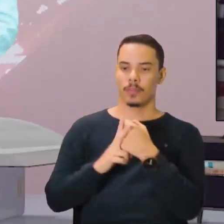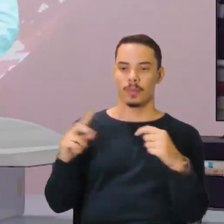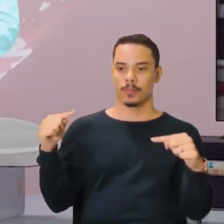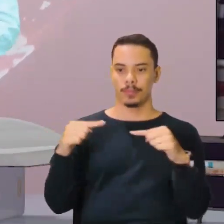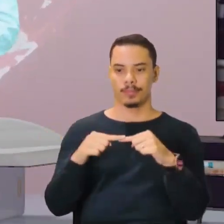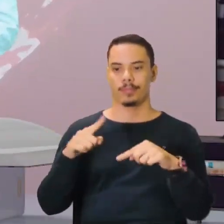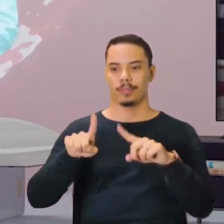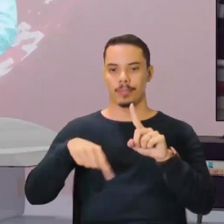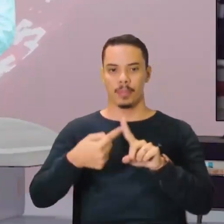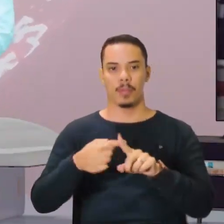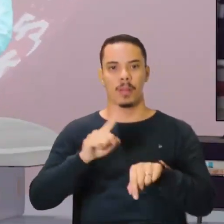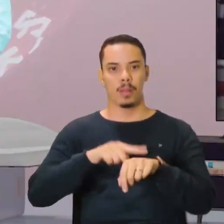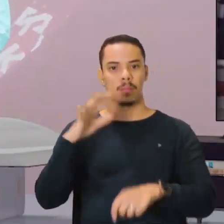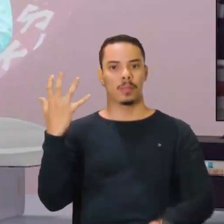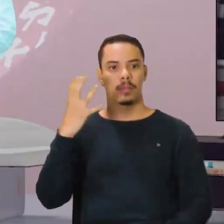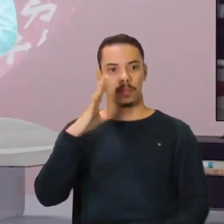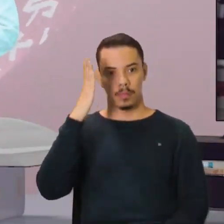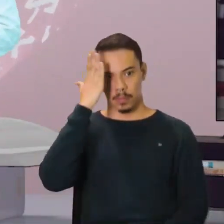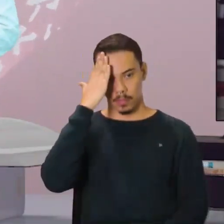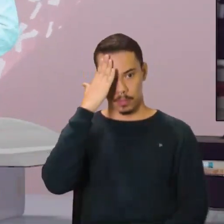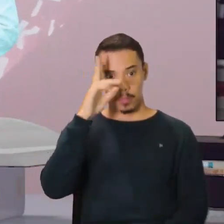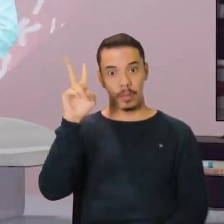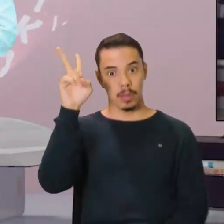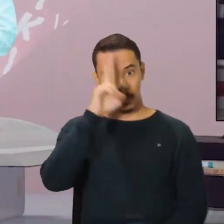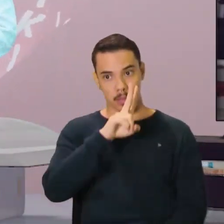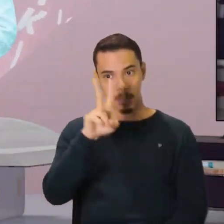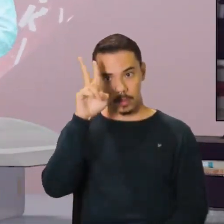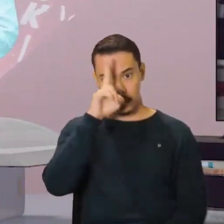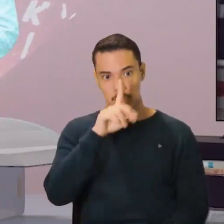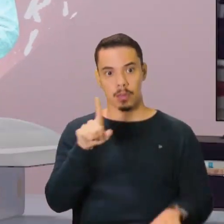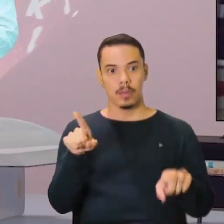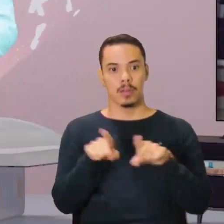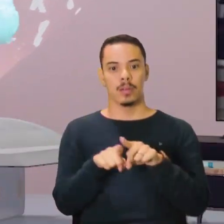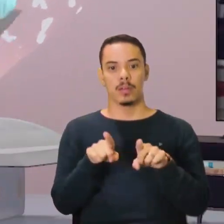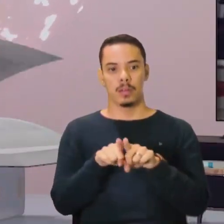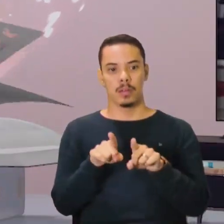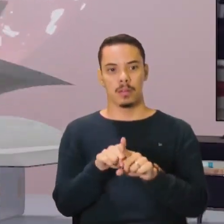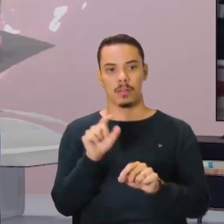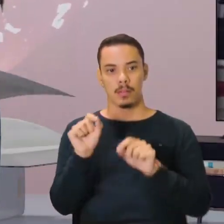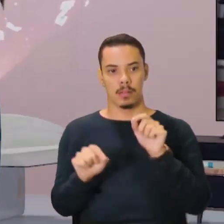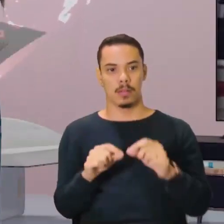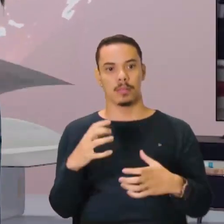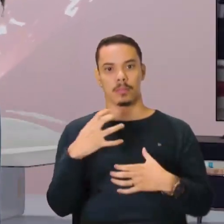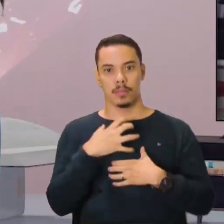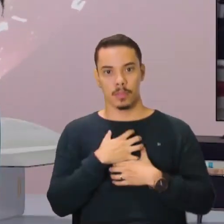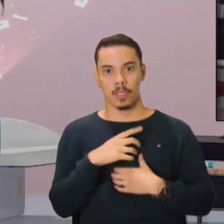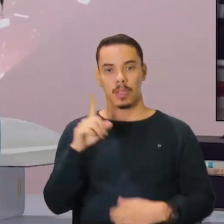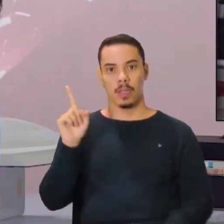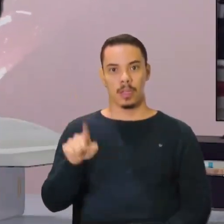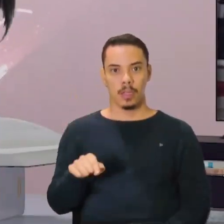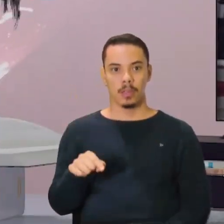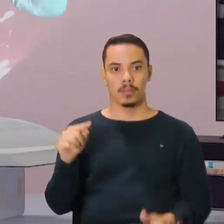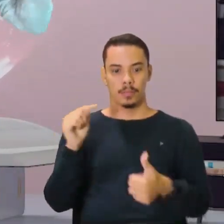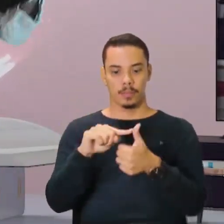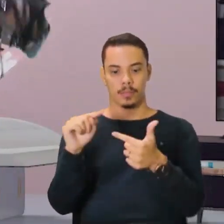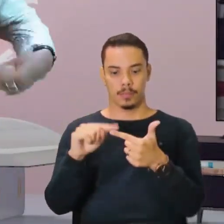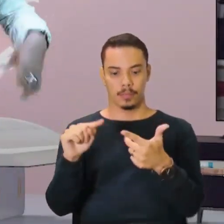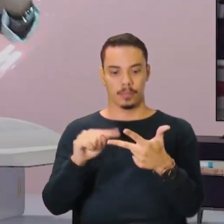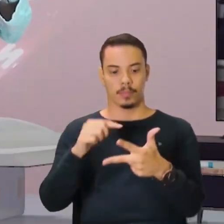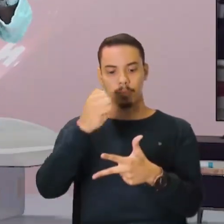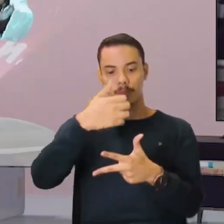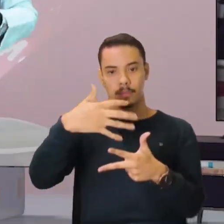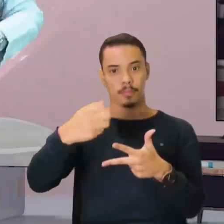e tempos verbais. Lembrando, né, Pura, que o modo é indicativo, subjuntivo